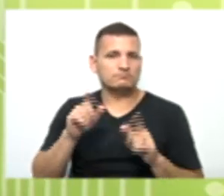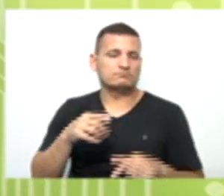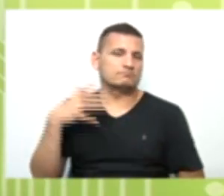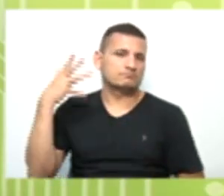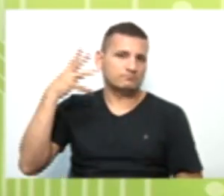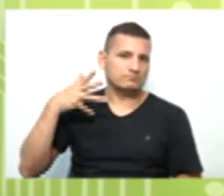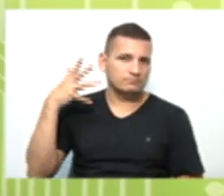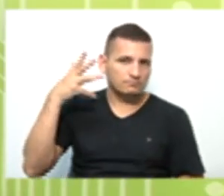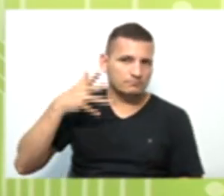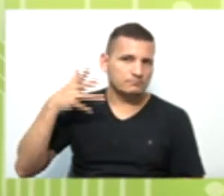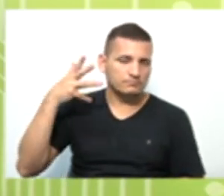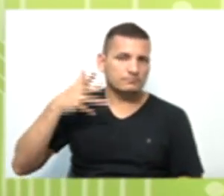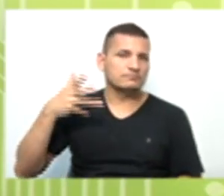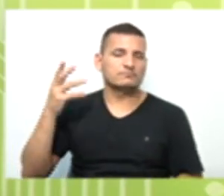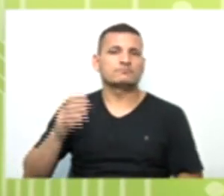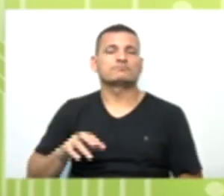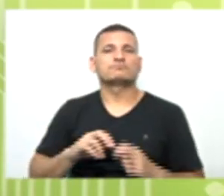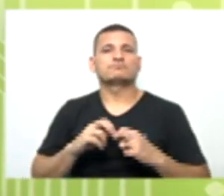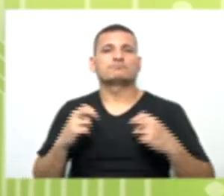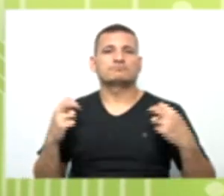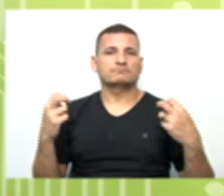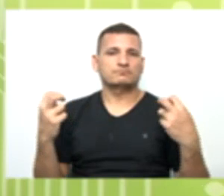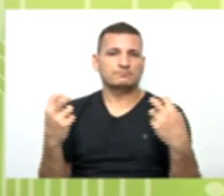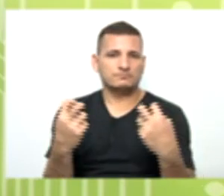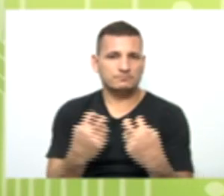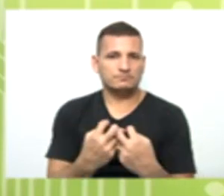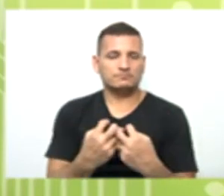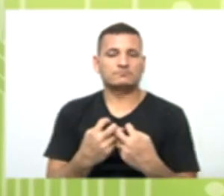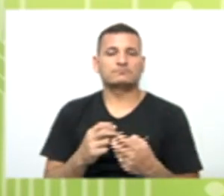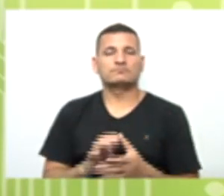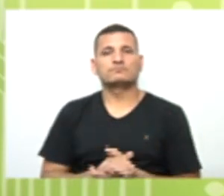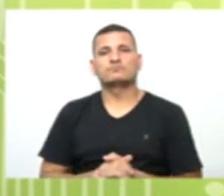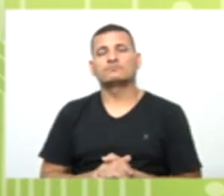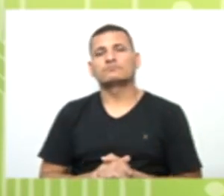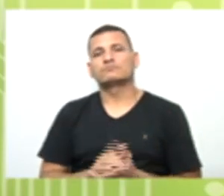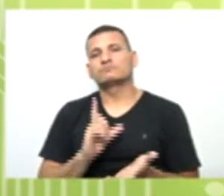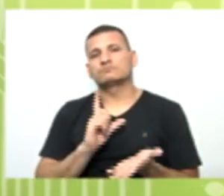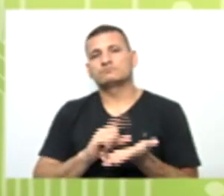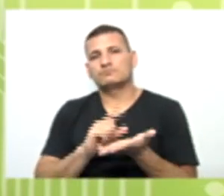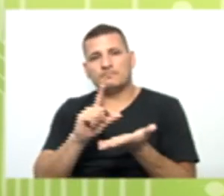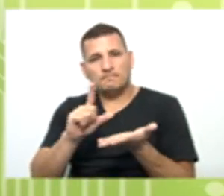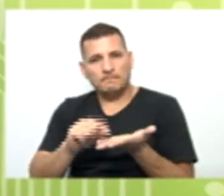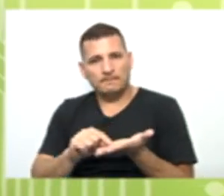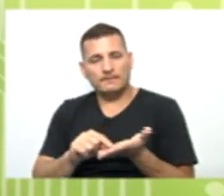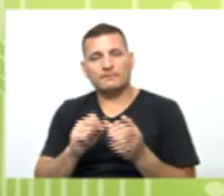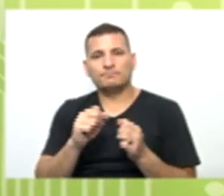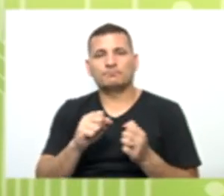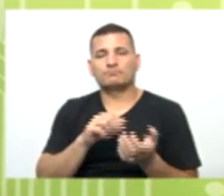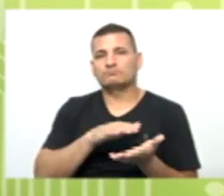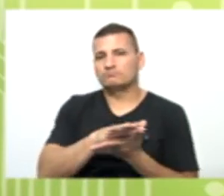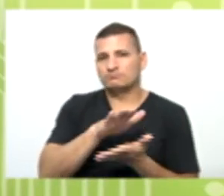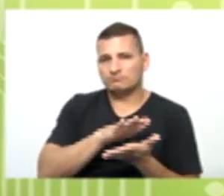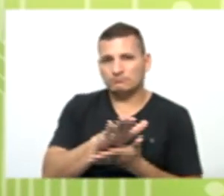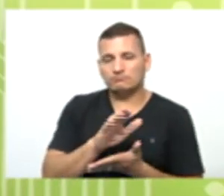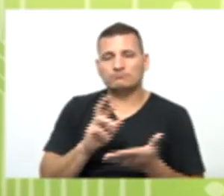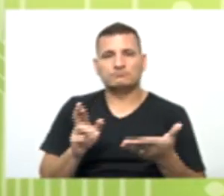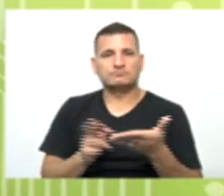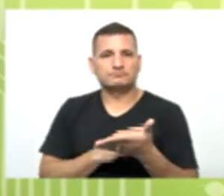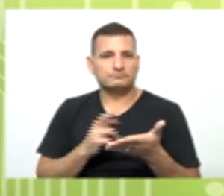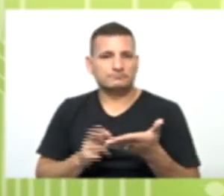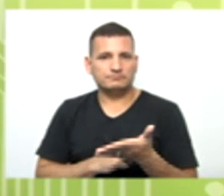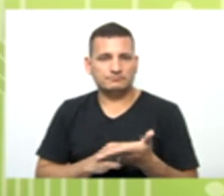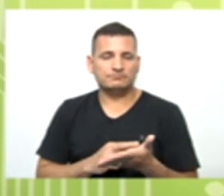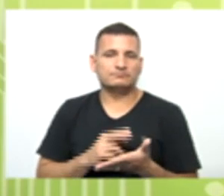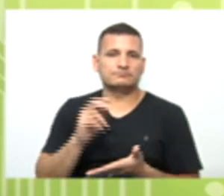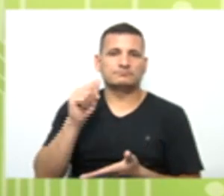palestras, que são mesas redondas, que são artigos, né, que podem ser publicados em revistas, em anais